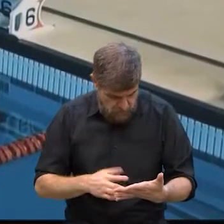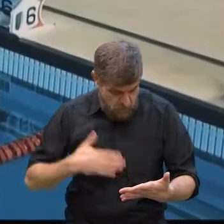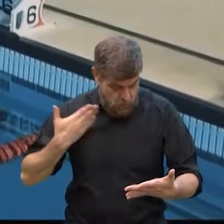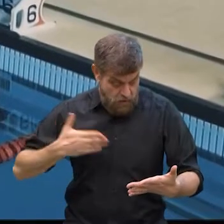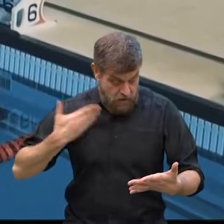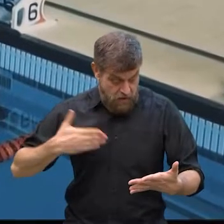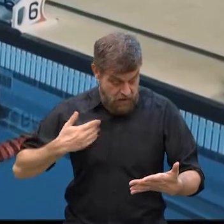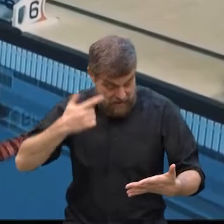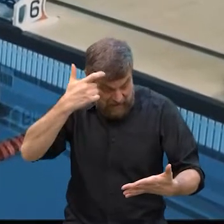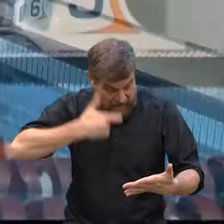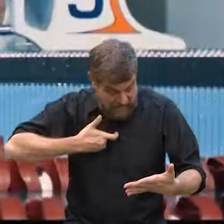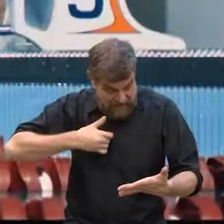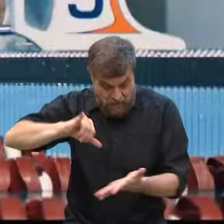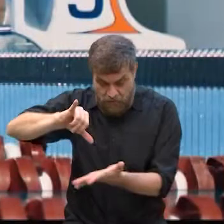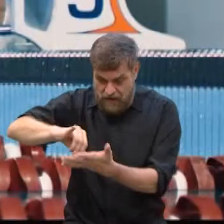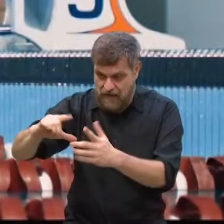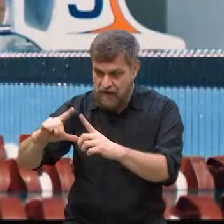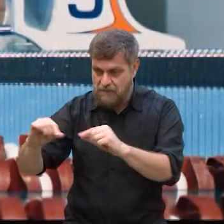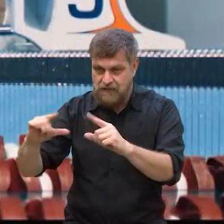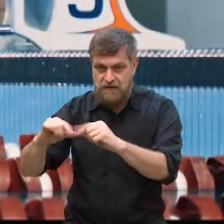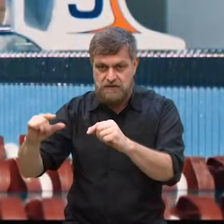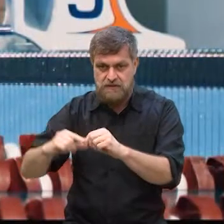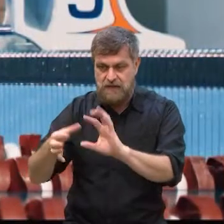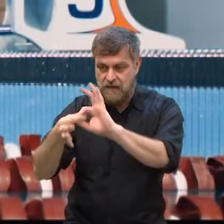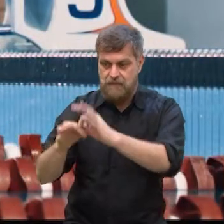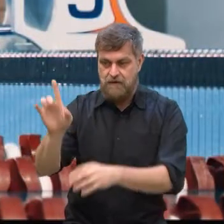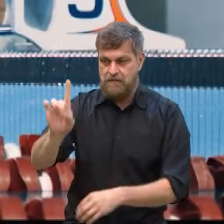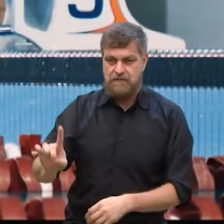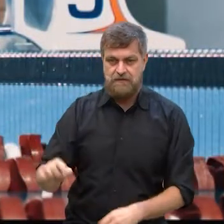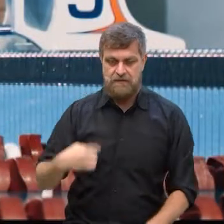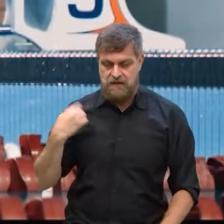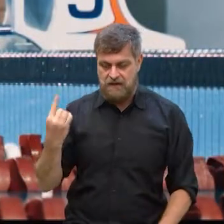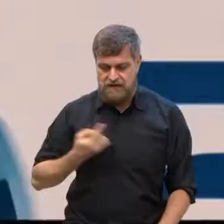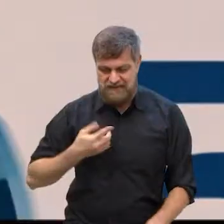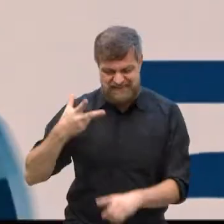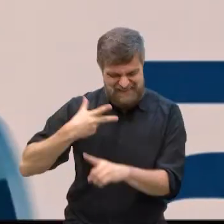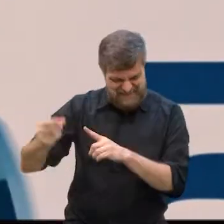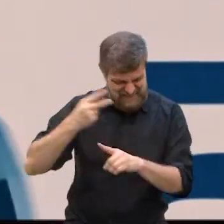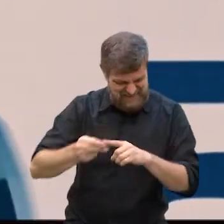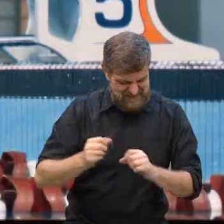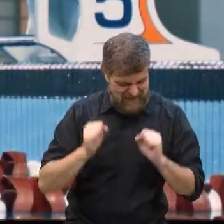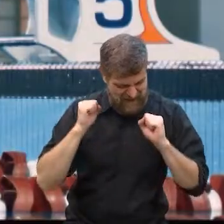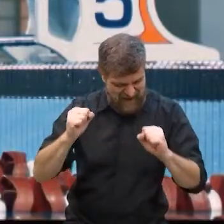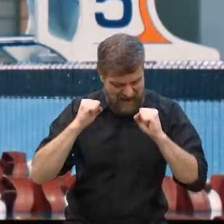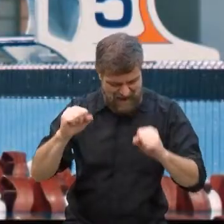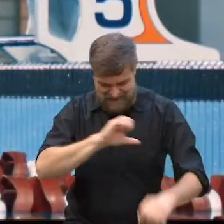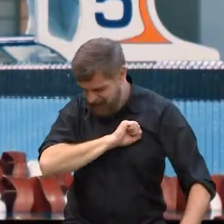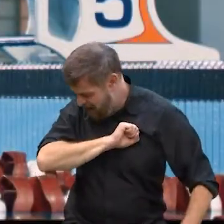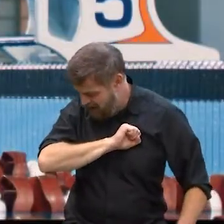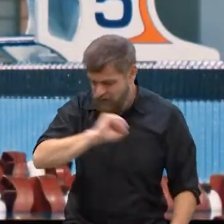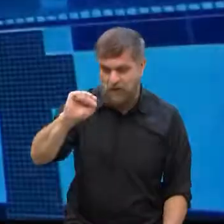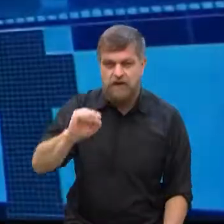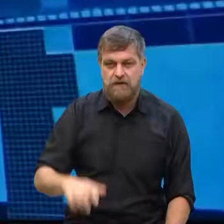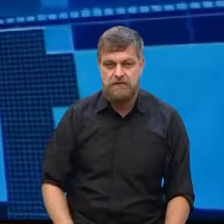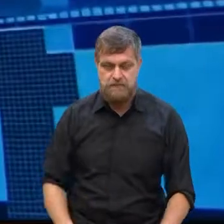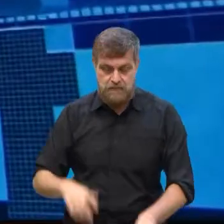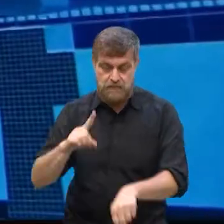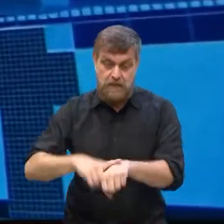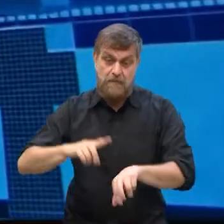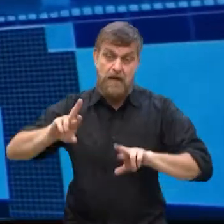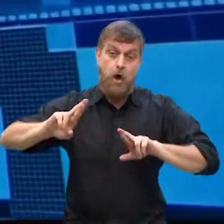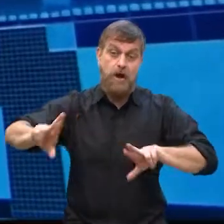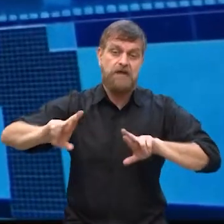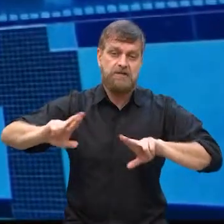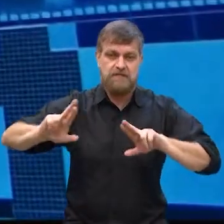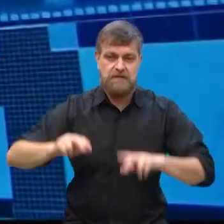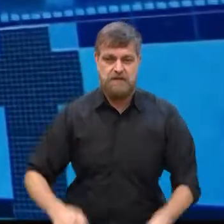enorme. E a gente vibra em casa ainda, né? A cada conquista. Mas quando eu falei que são momentos diferentes, né?